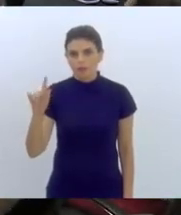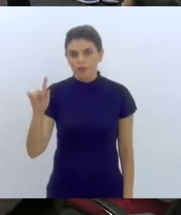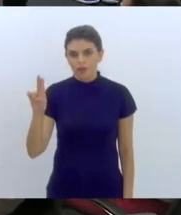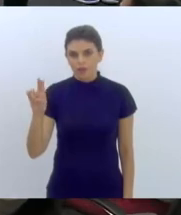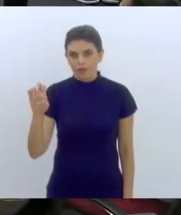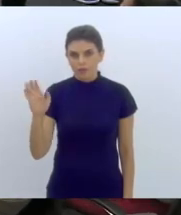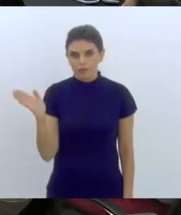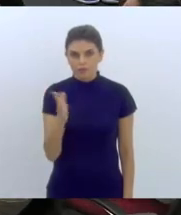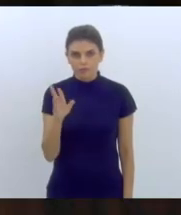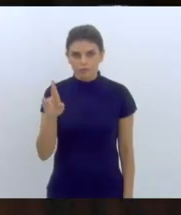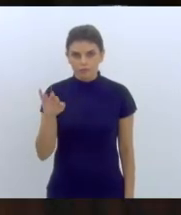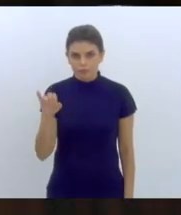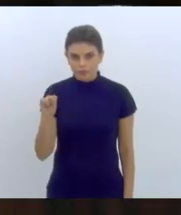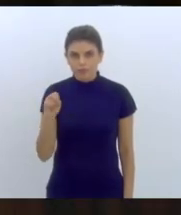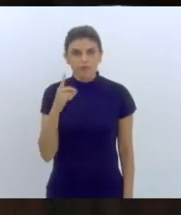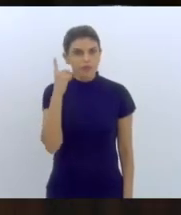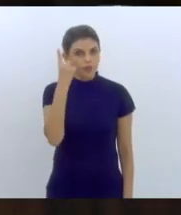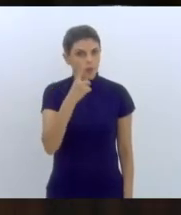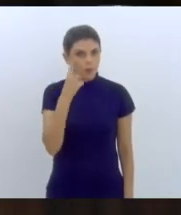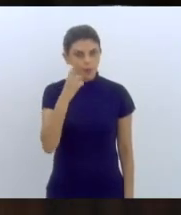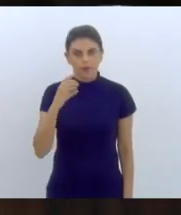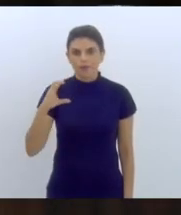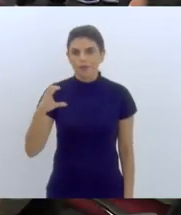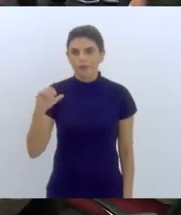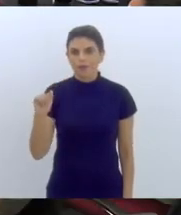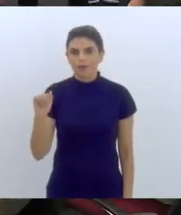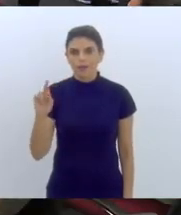Carlinhos BNH. Deputado Carlinhos BNH.